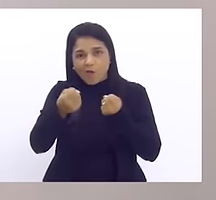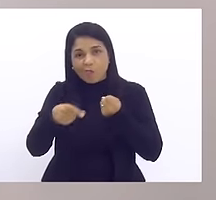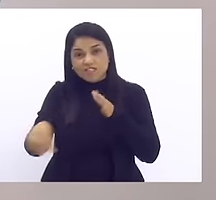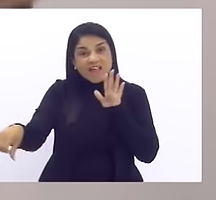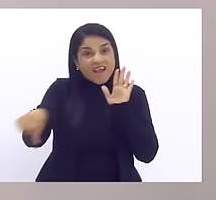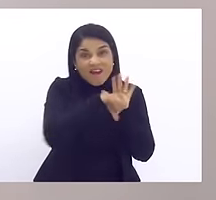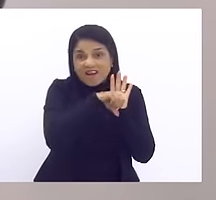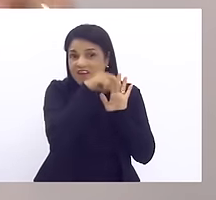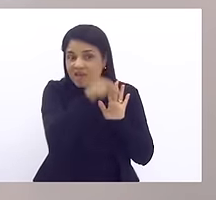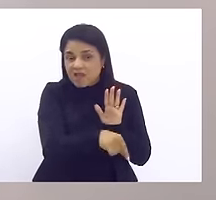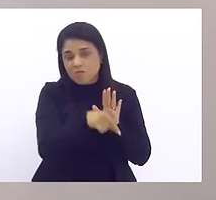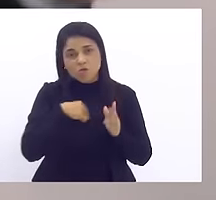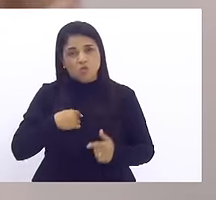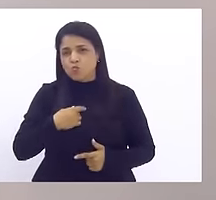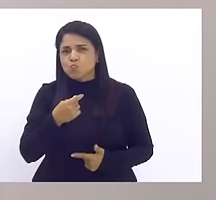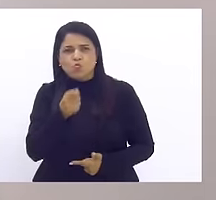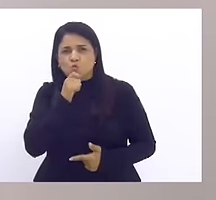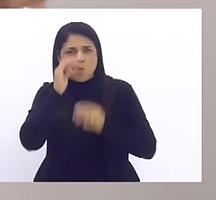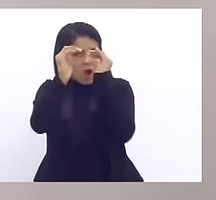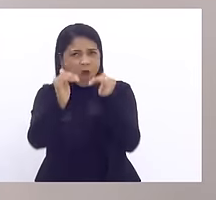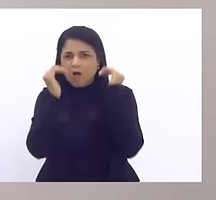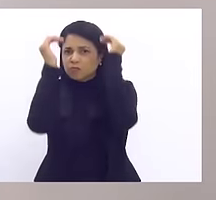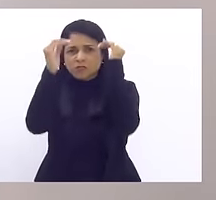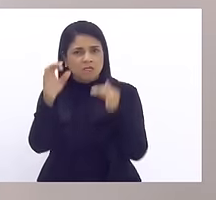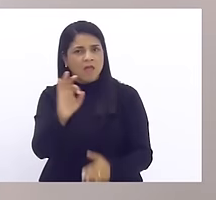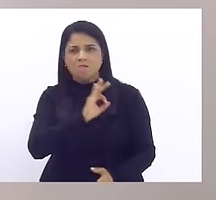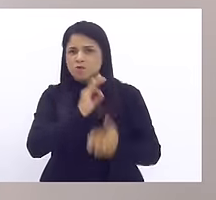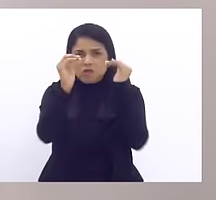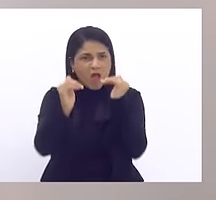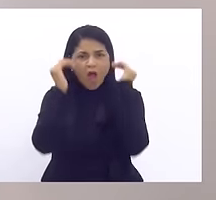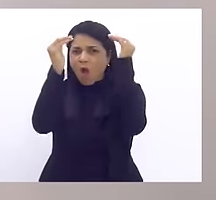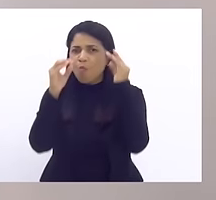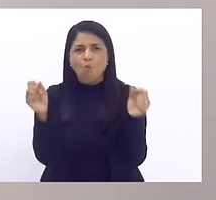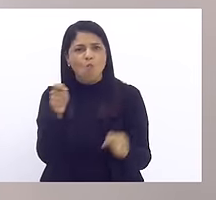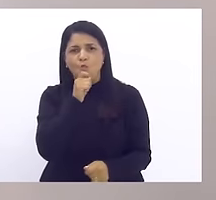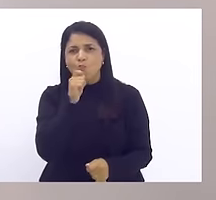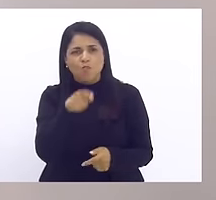autoridade nem o dedo nem o Detran nem a polícia tem autoridade para isso